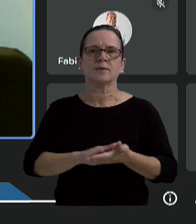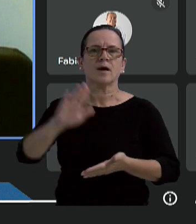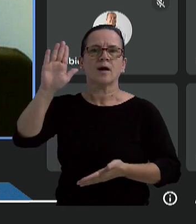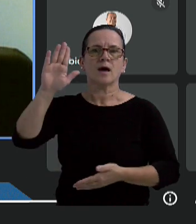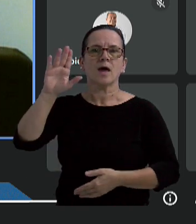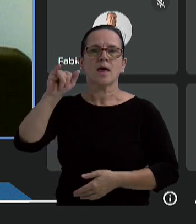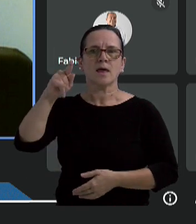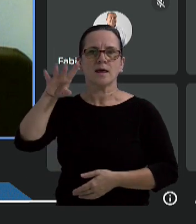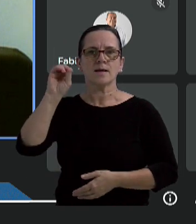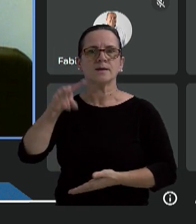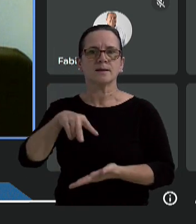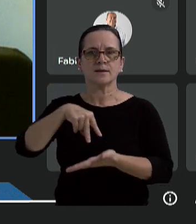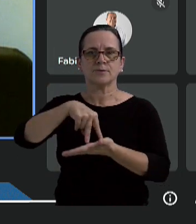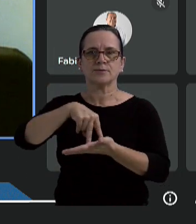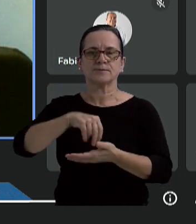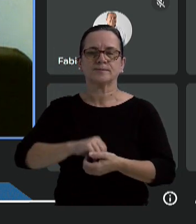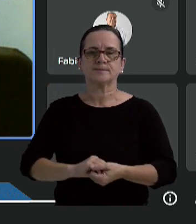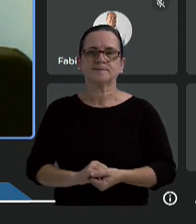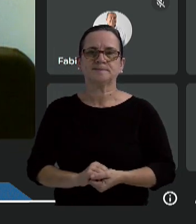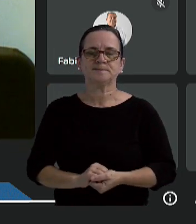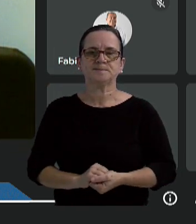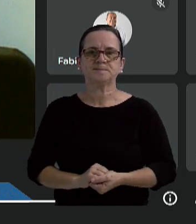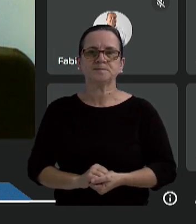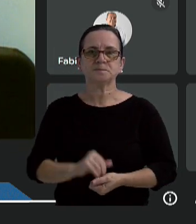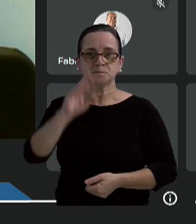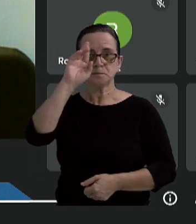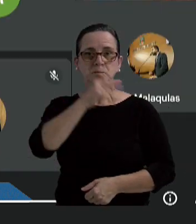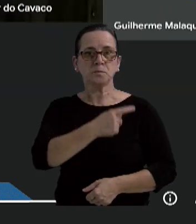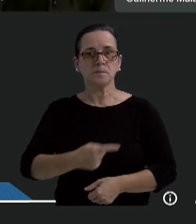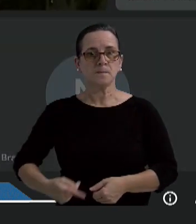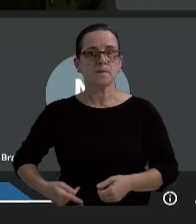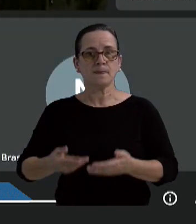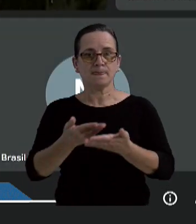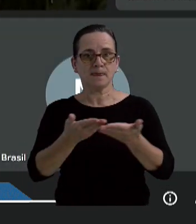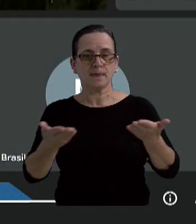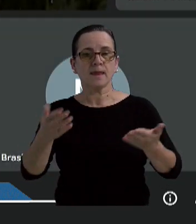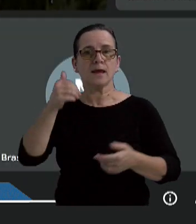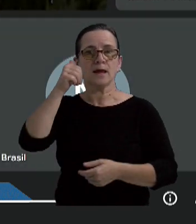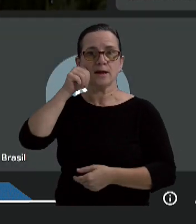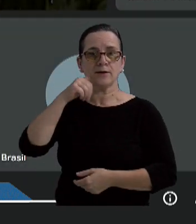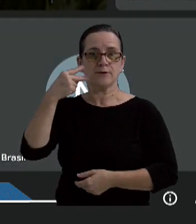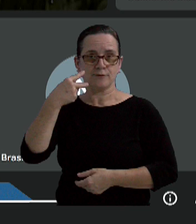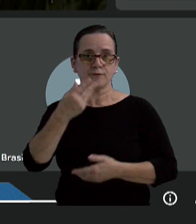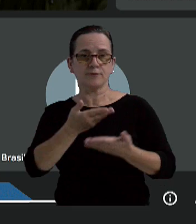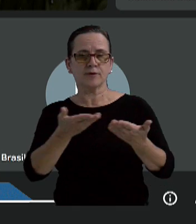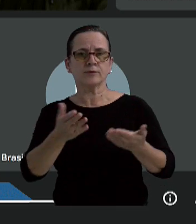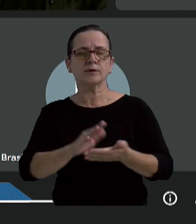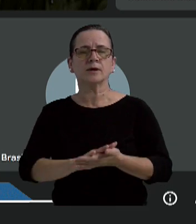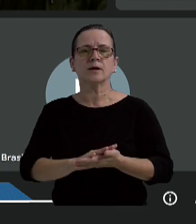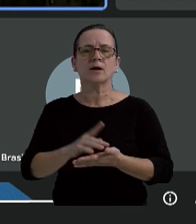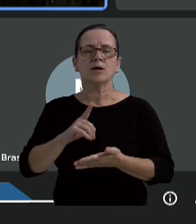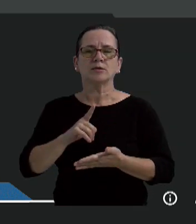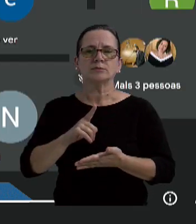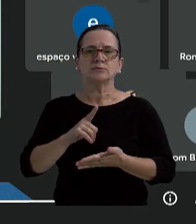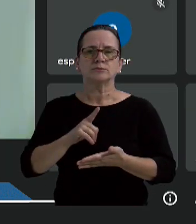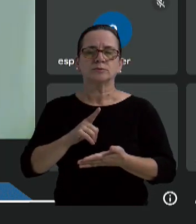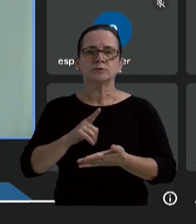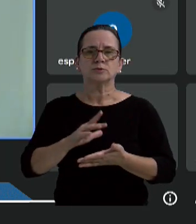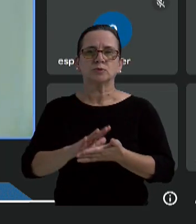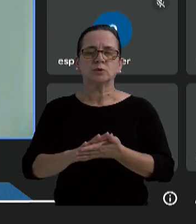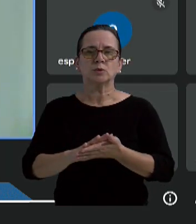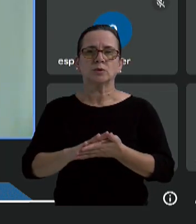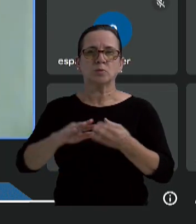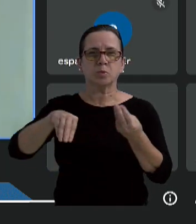Sérgio questão de ordem do vereador Sérgio senhor presidente senhores vereadores senhora vereadora por conta de todo ess esse